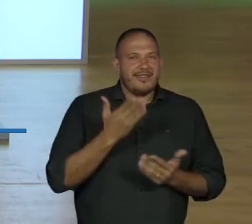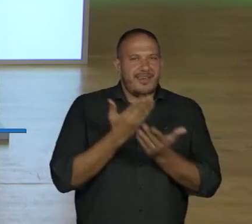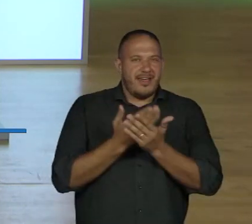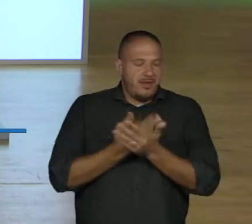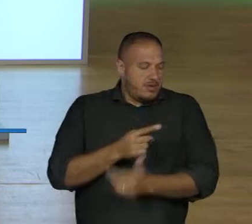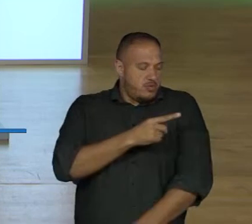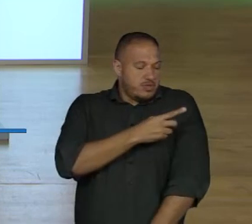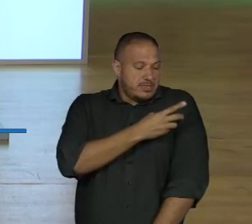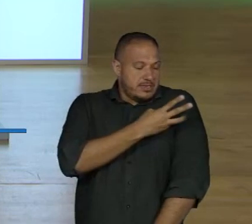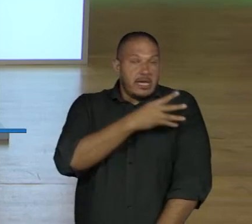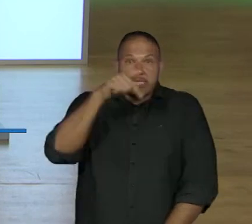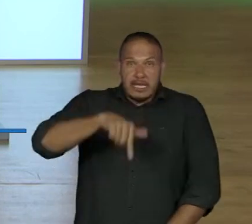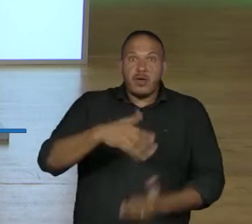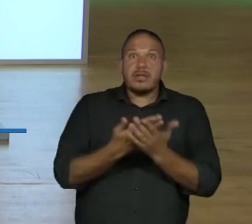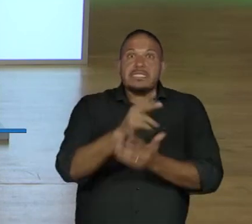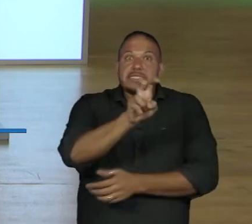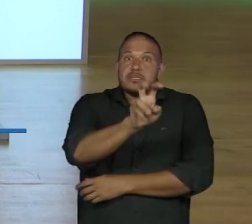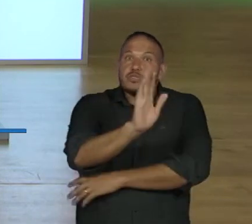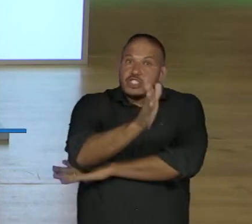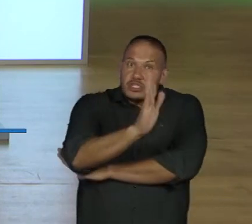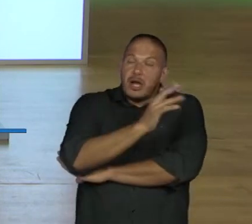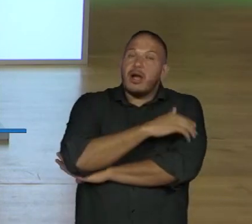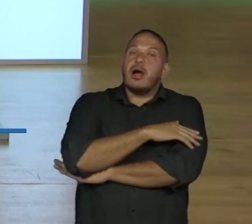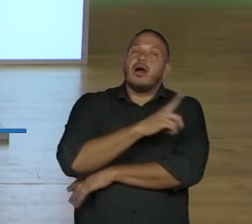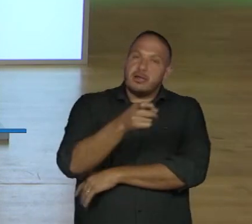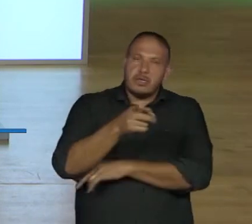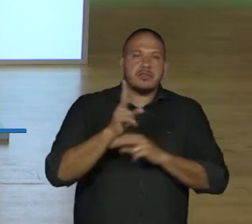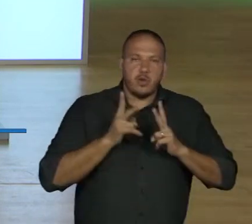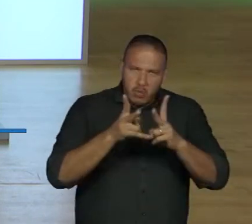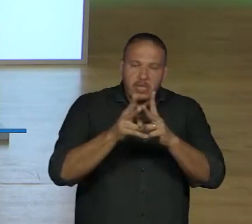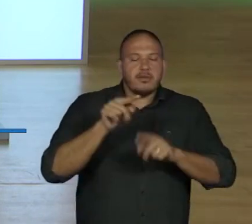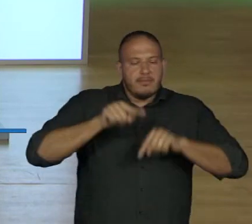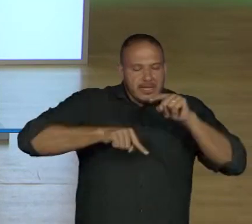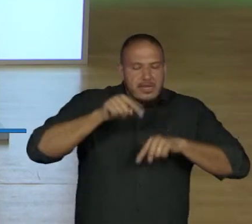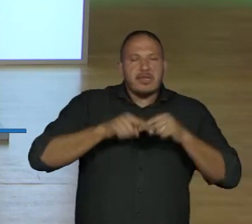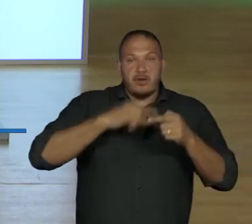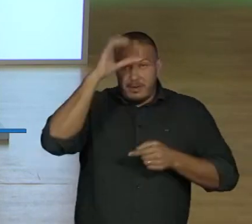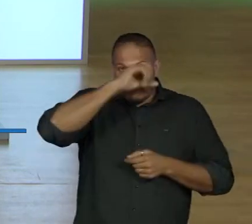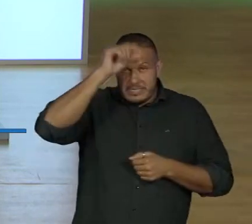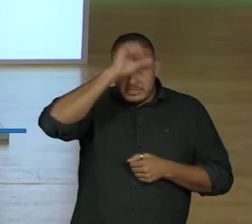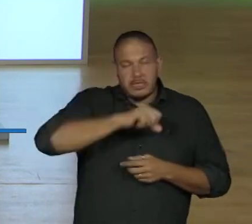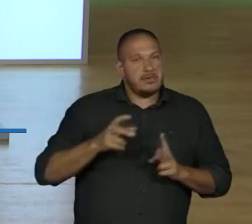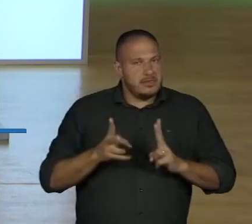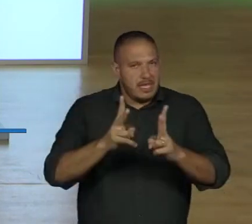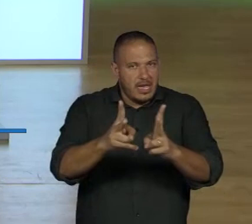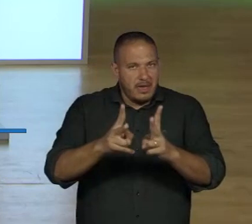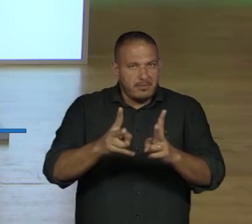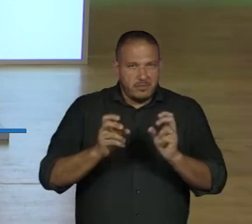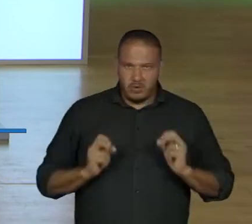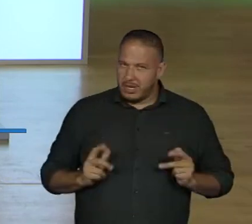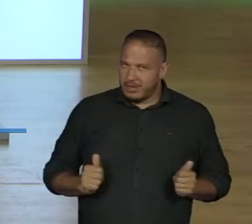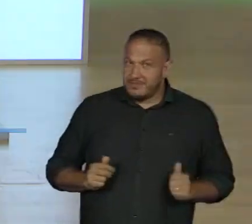dessa sequência. Continuação da sequência didática 1, né? Do material Isso. Aprender Sempre. Então, vamos continuar.